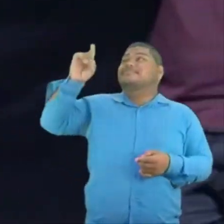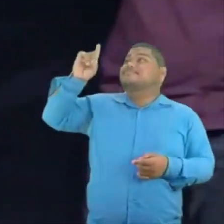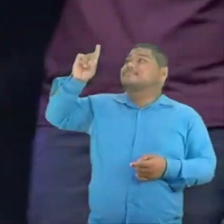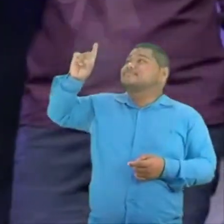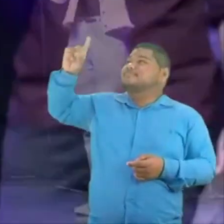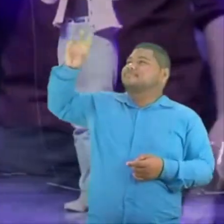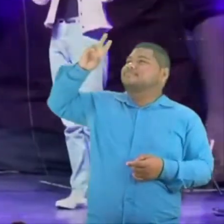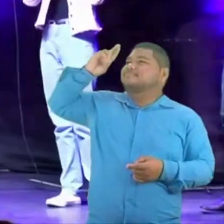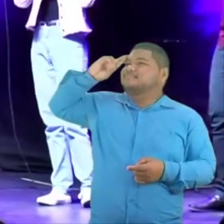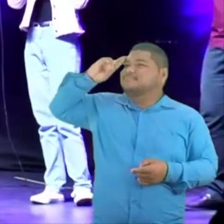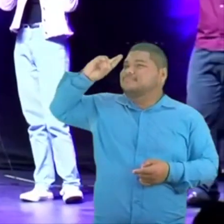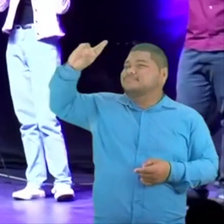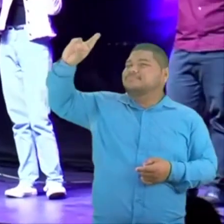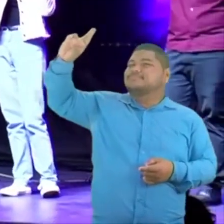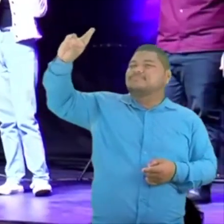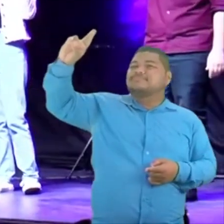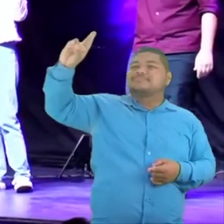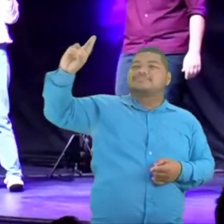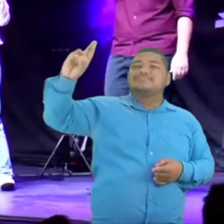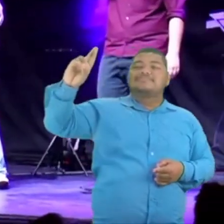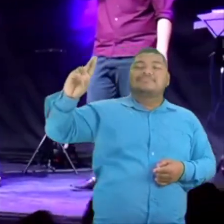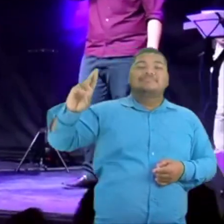Tu és Senhor.